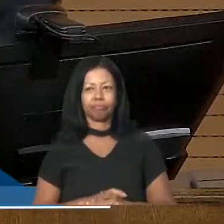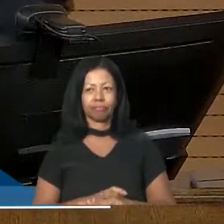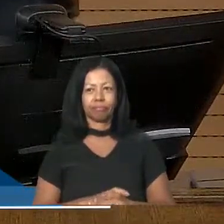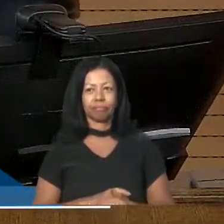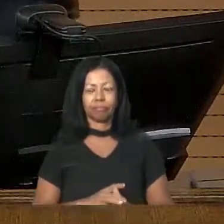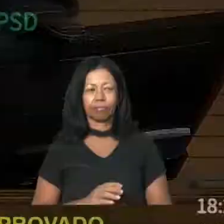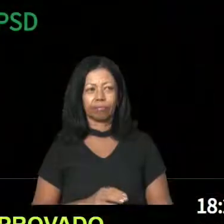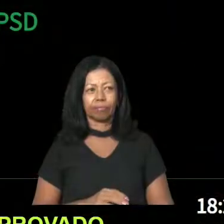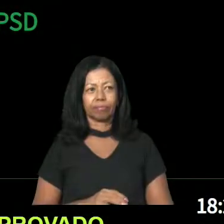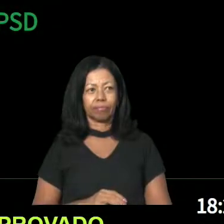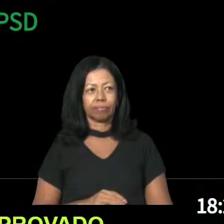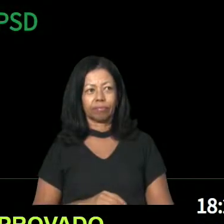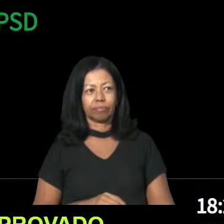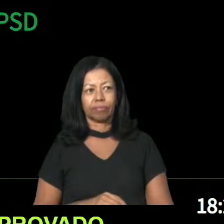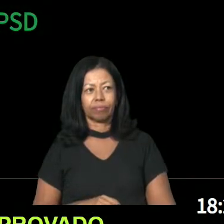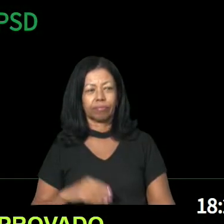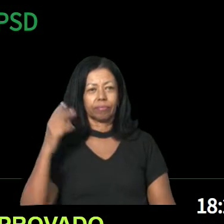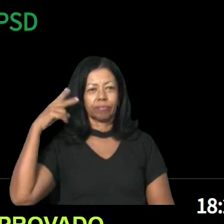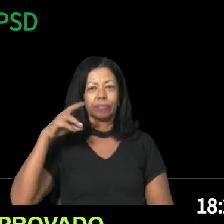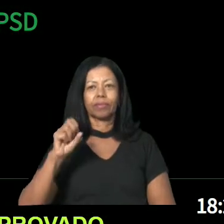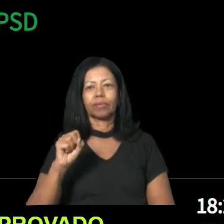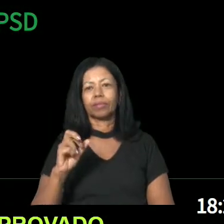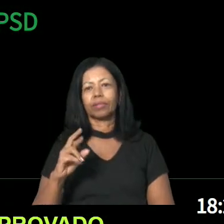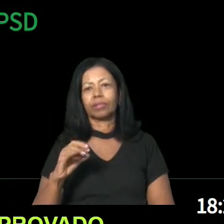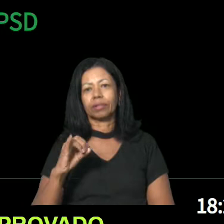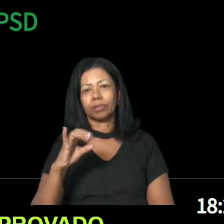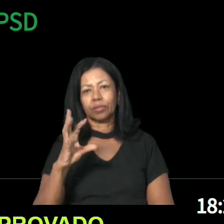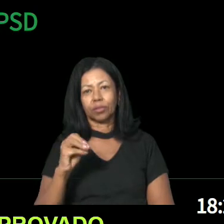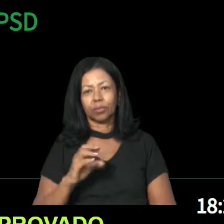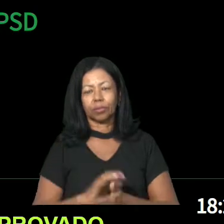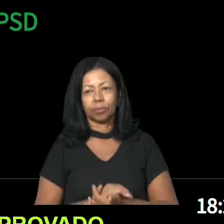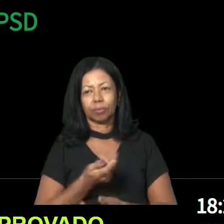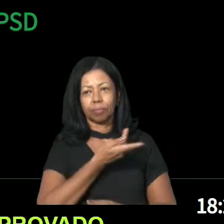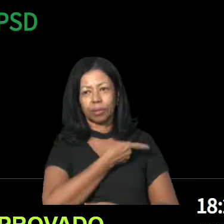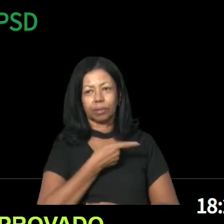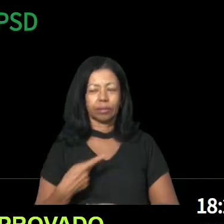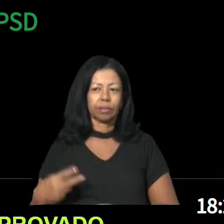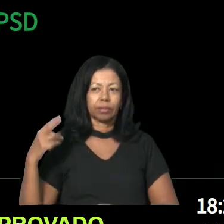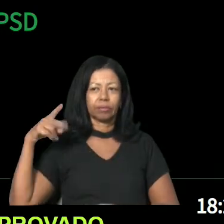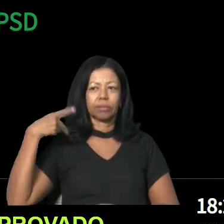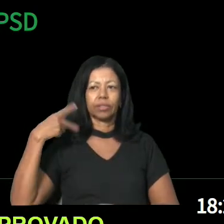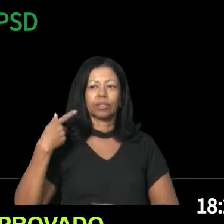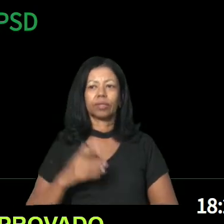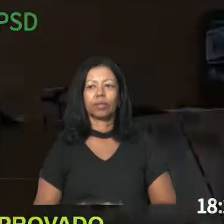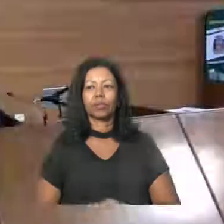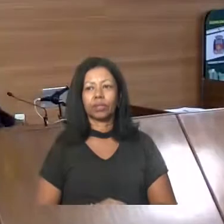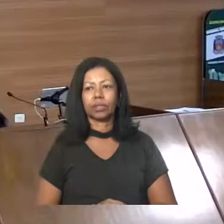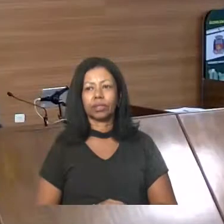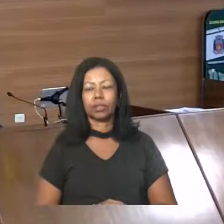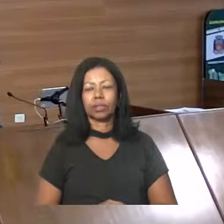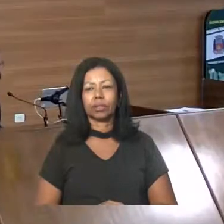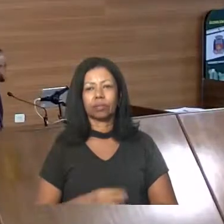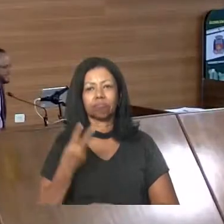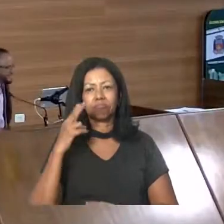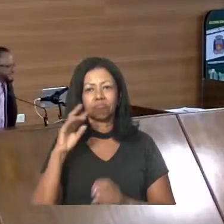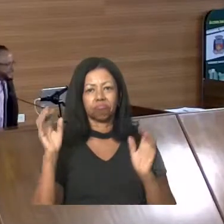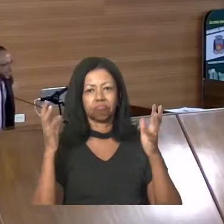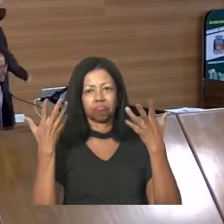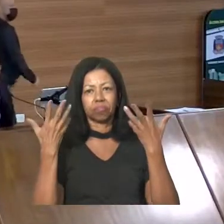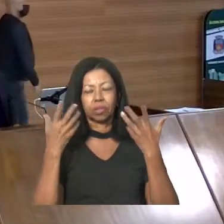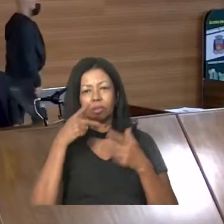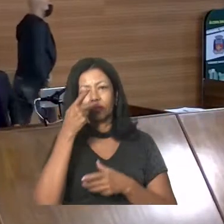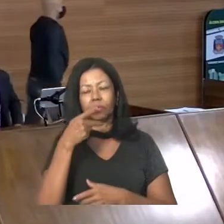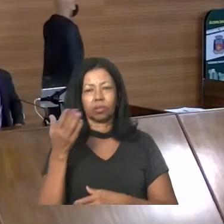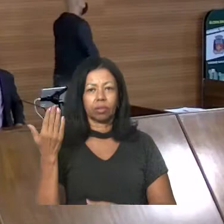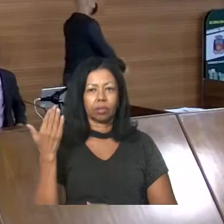Sou eu. A palavra, presidente. Vereador Sérgio Calçados. Senhor presidente, senhores vereadores, ouvindo atentamente a fala